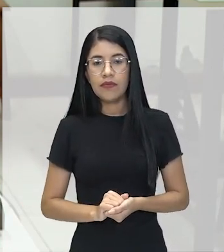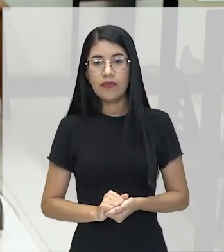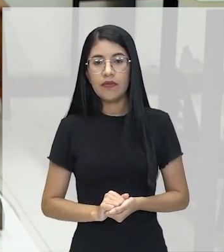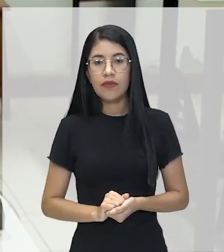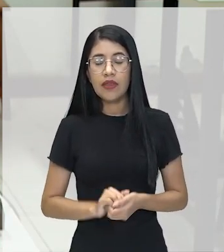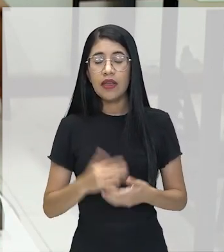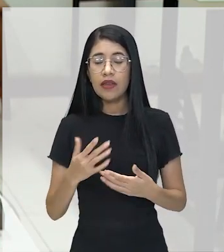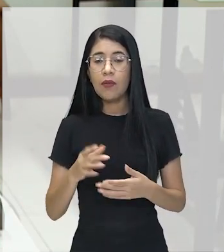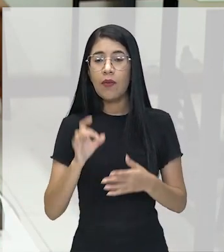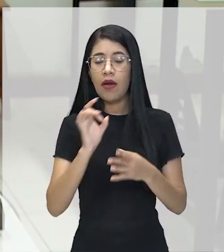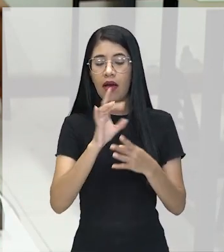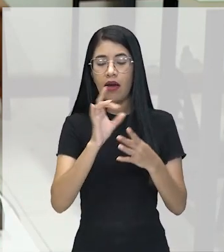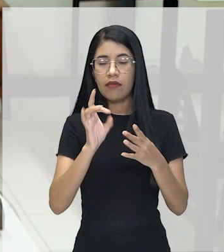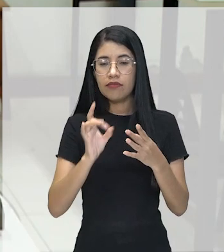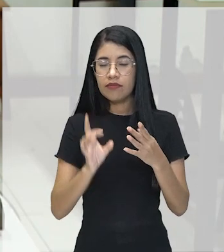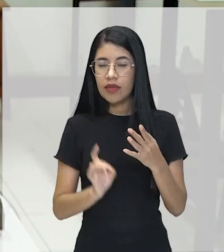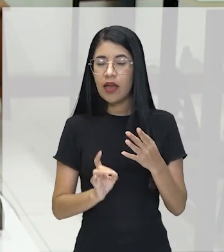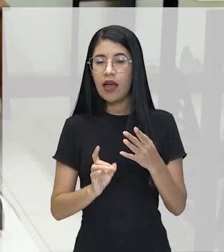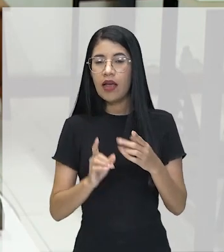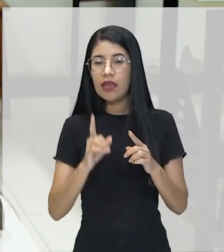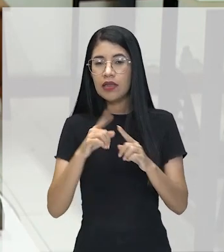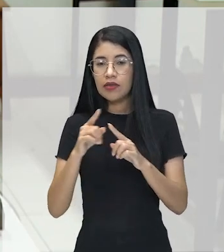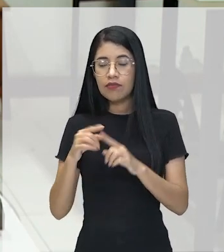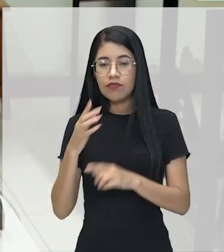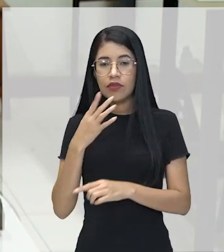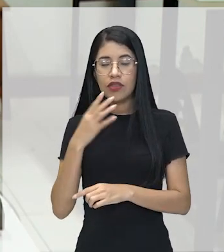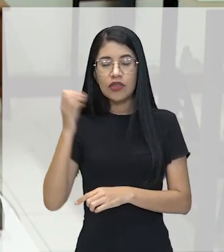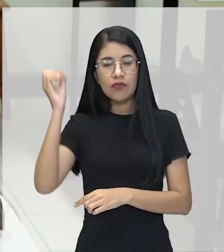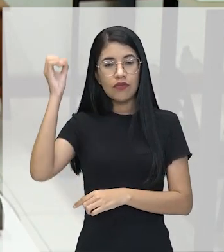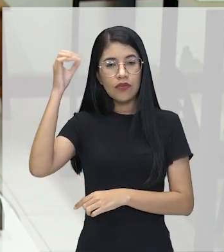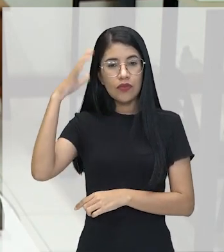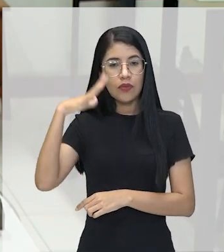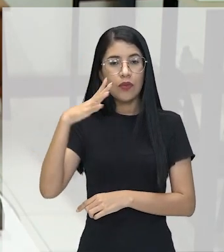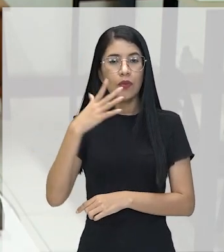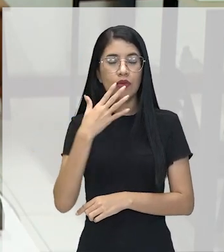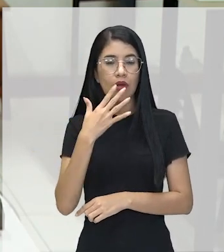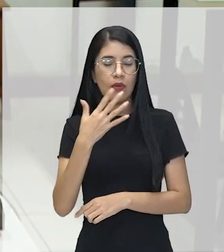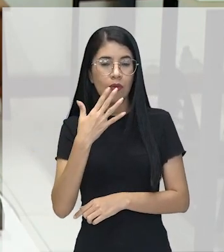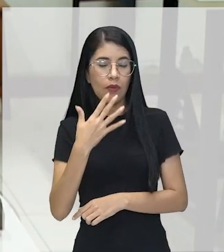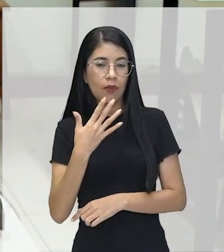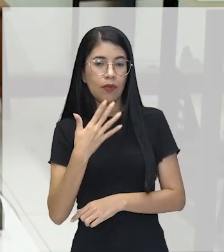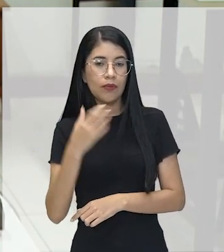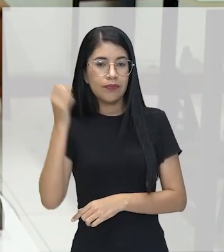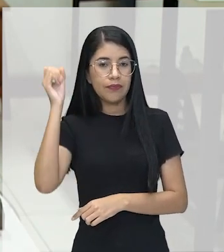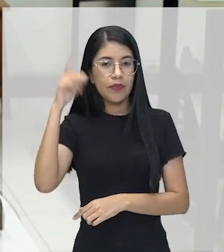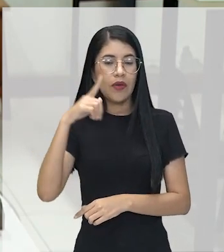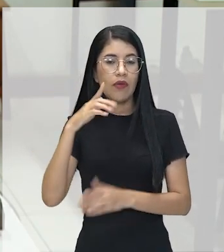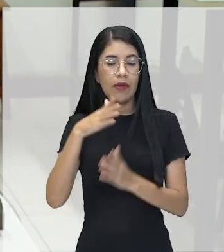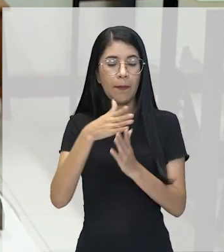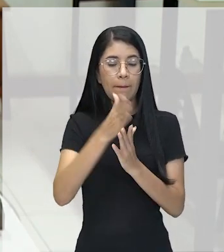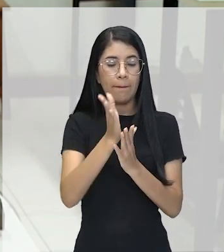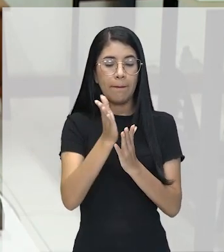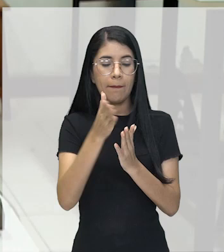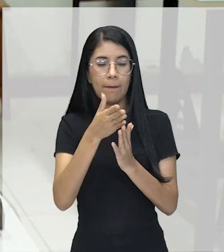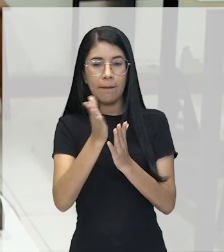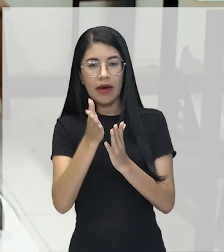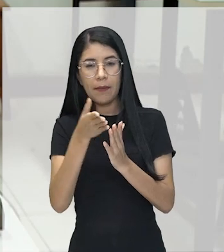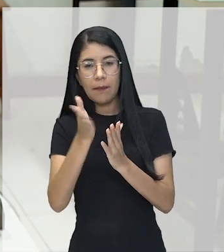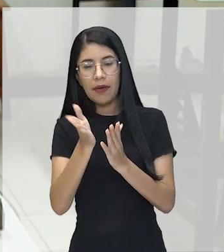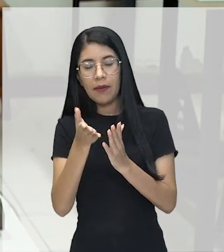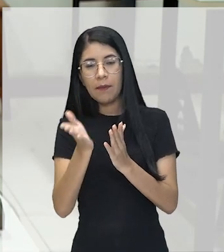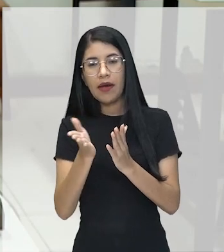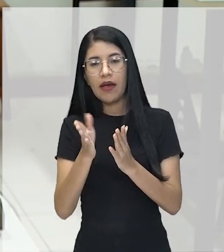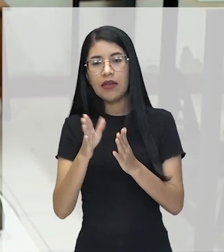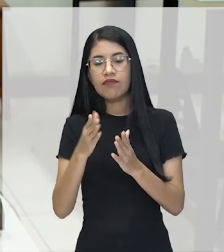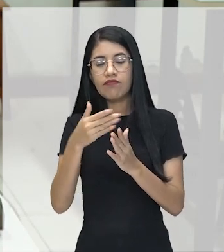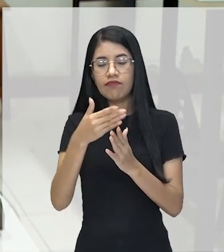cada feixe de luz, cada cor da luz do sol vai ser desviado em um ângulo diferente, como nós